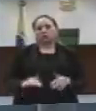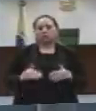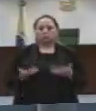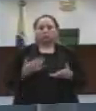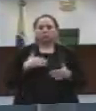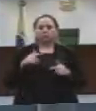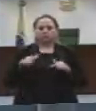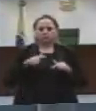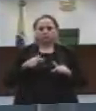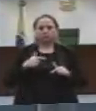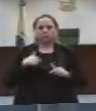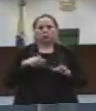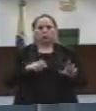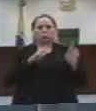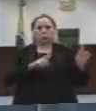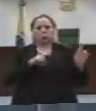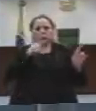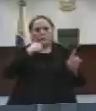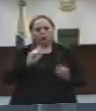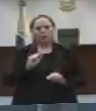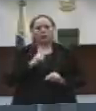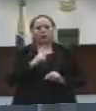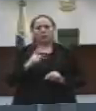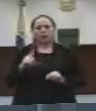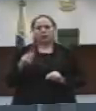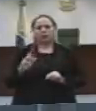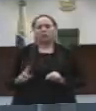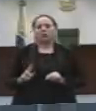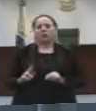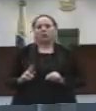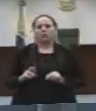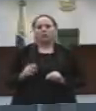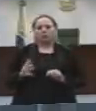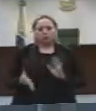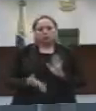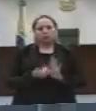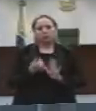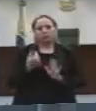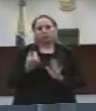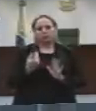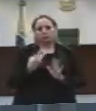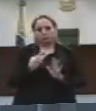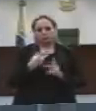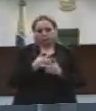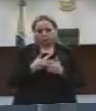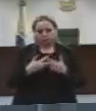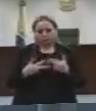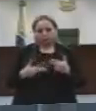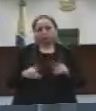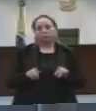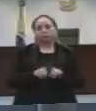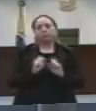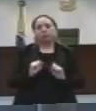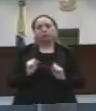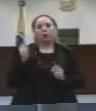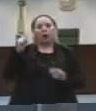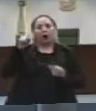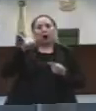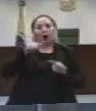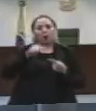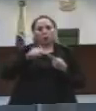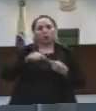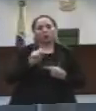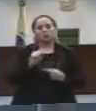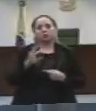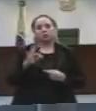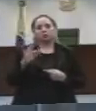vamos ver se conseguimos que a pgr pelo menos Nesses últimos três itens possa também trazer esse acordo para essa casa Dao Federal e